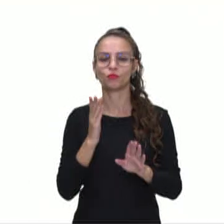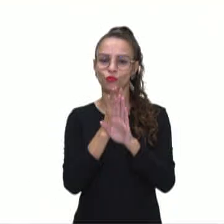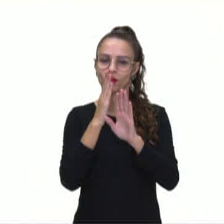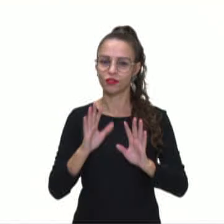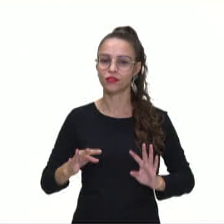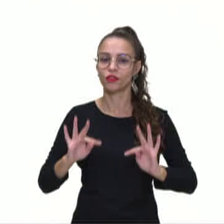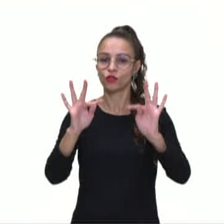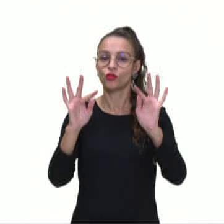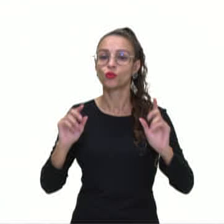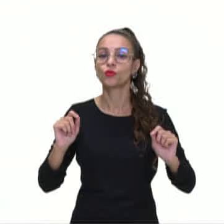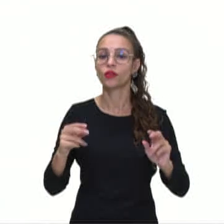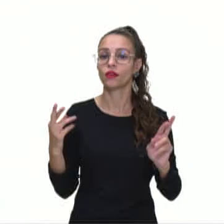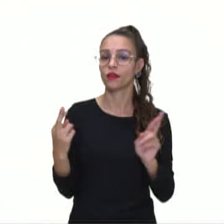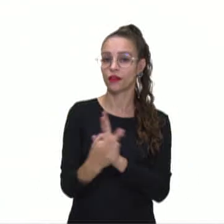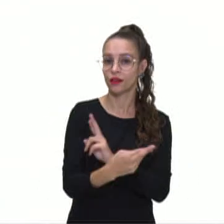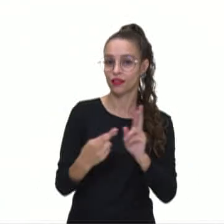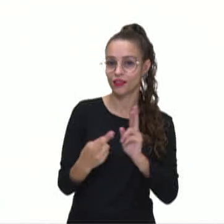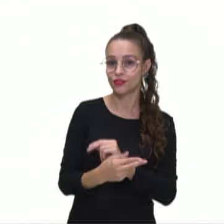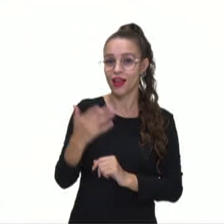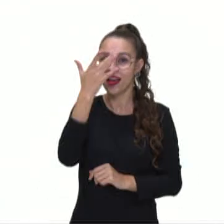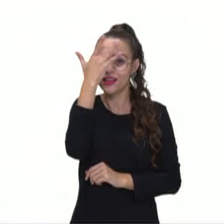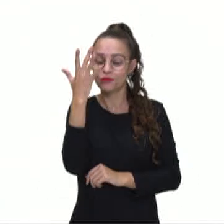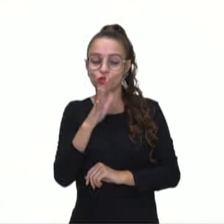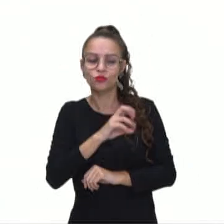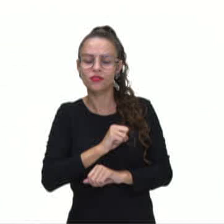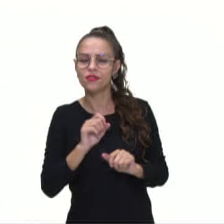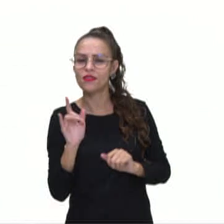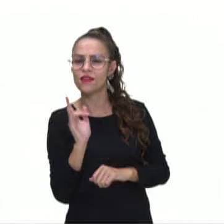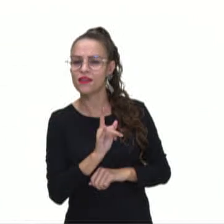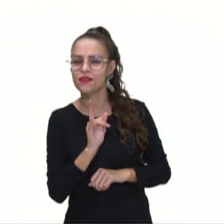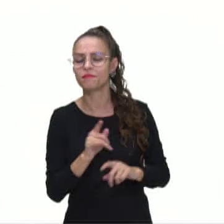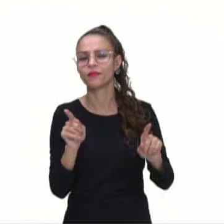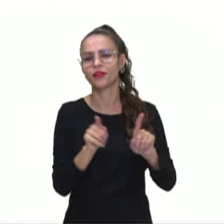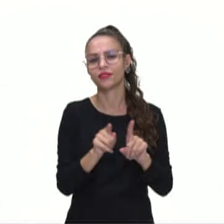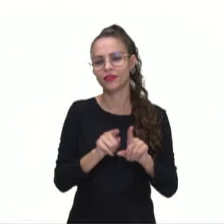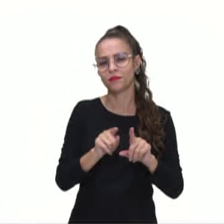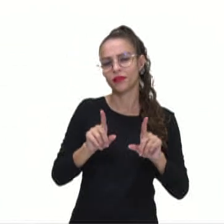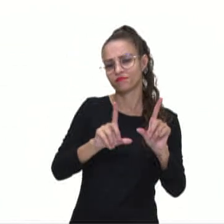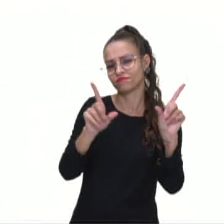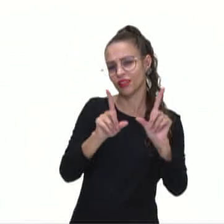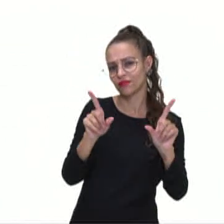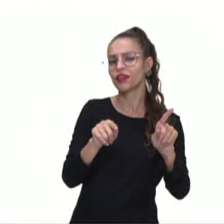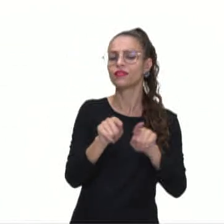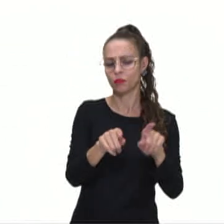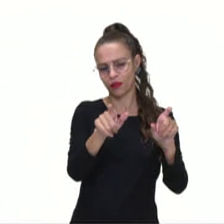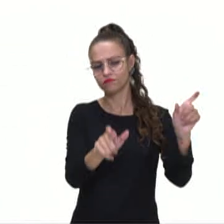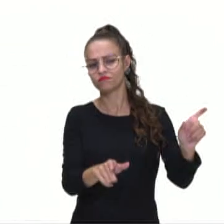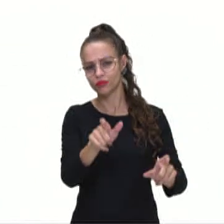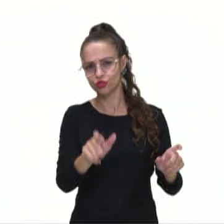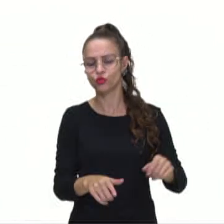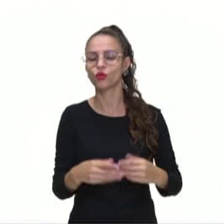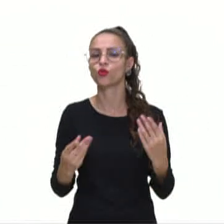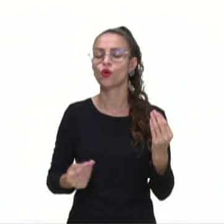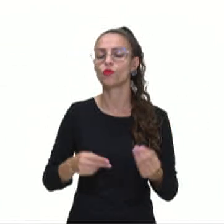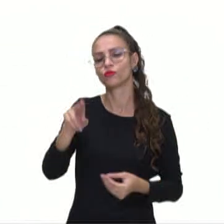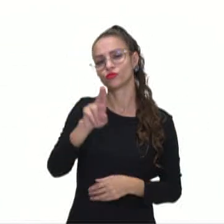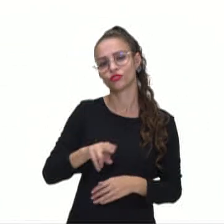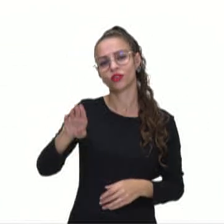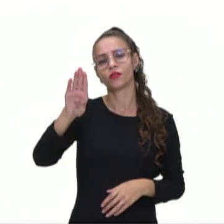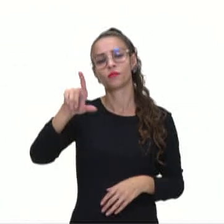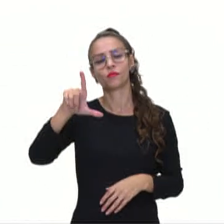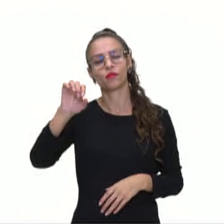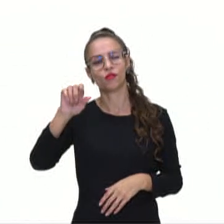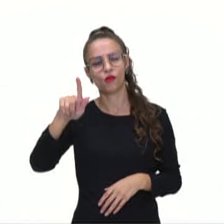tecnologia tem sido a relação entre os fãs, a mídia e os próprios atletas, através do quê? Dos blogs e ferramentas de